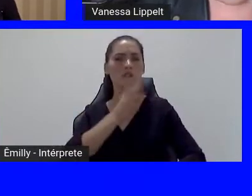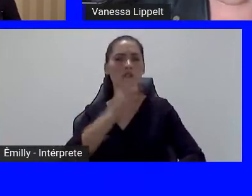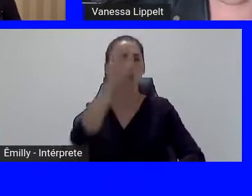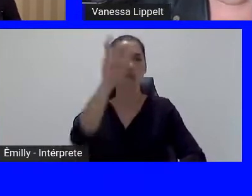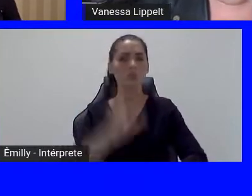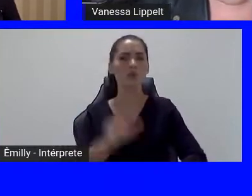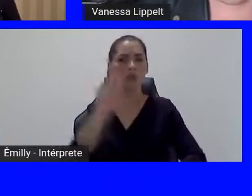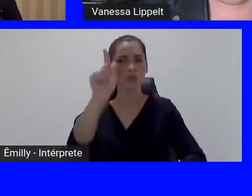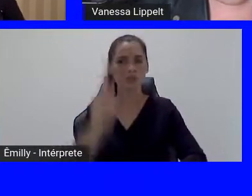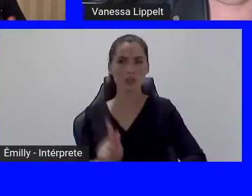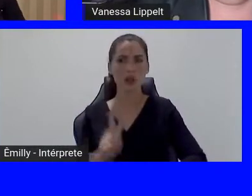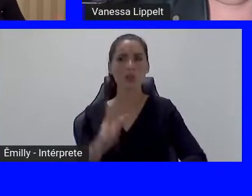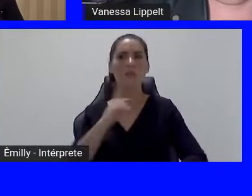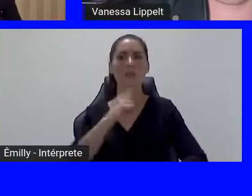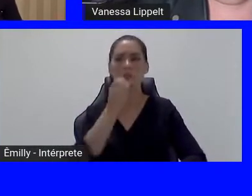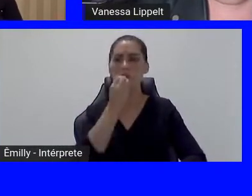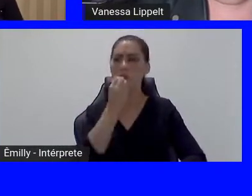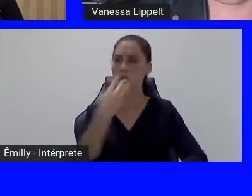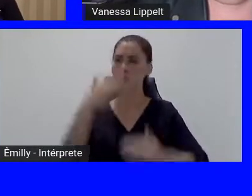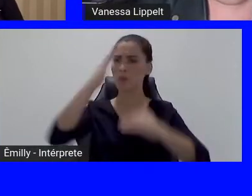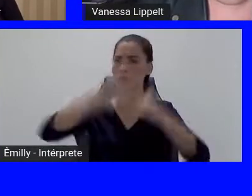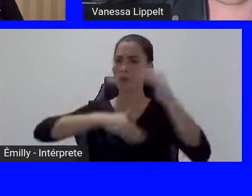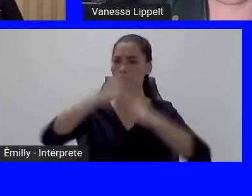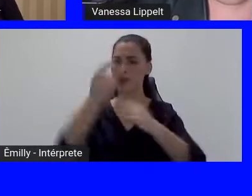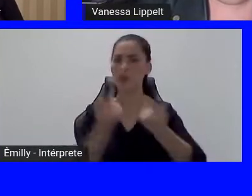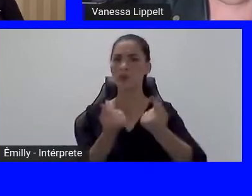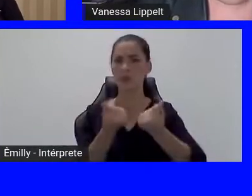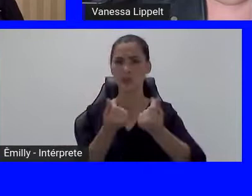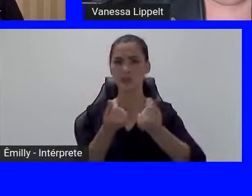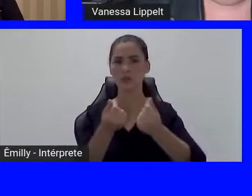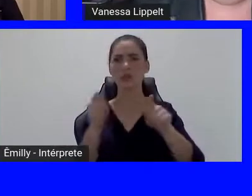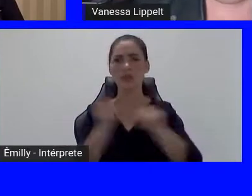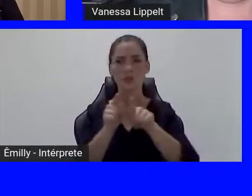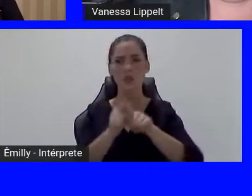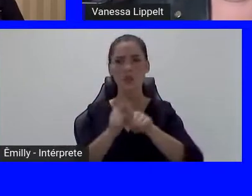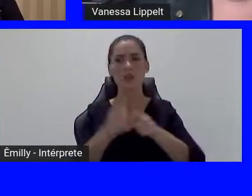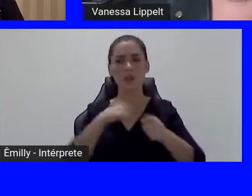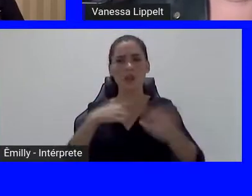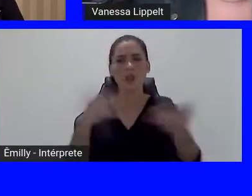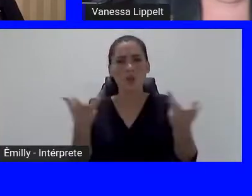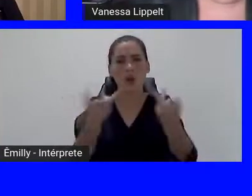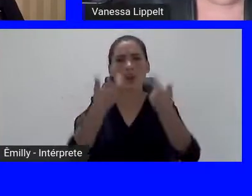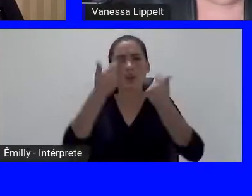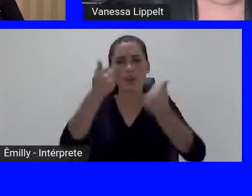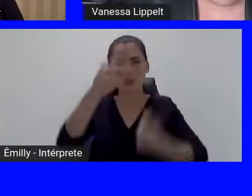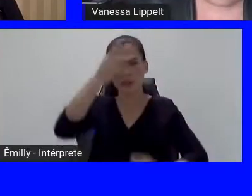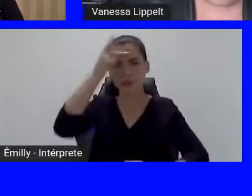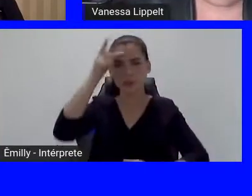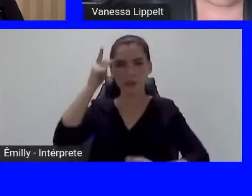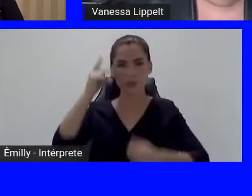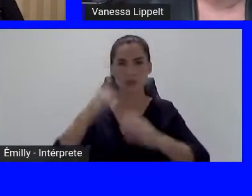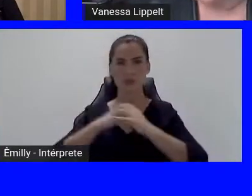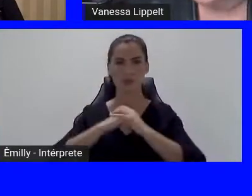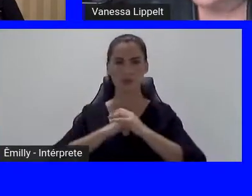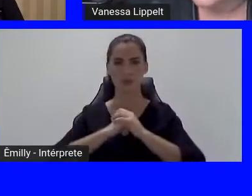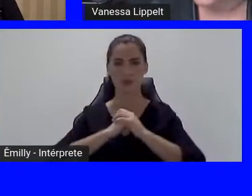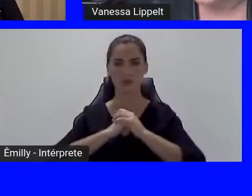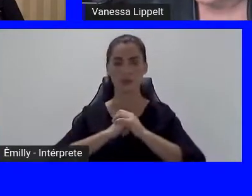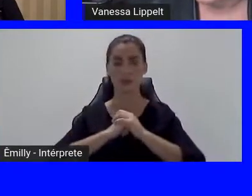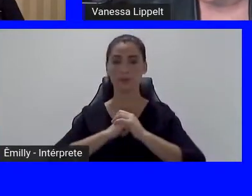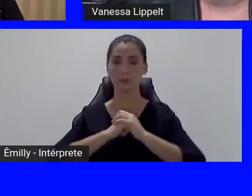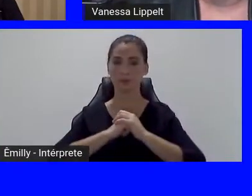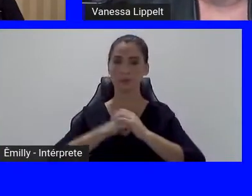do orçamento, servir as pessoas com qualidade de serviços públicos. Eu tenho aqui o Afonso Martins, que